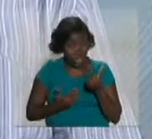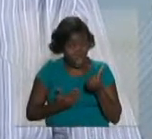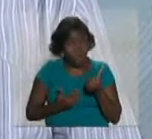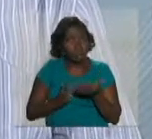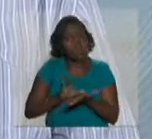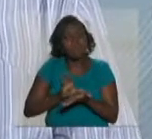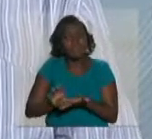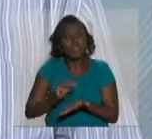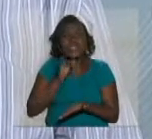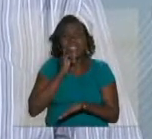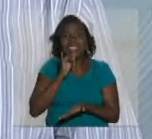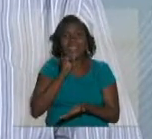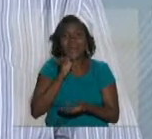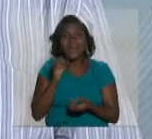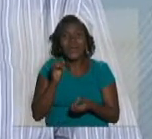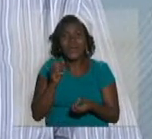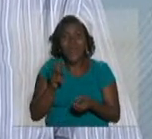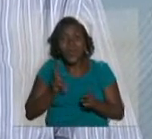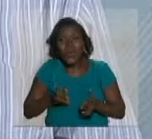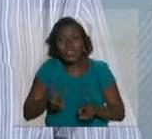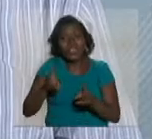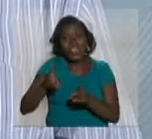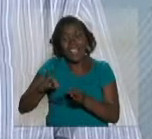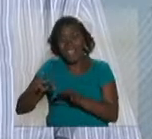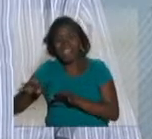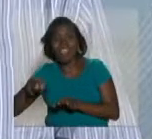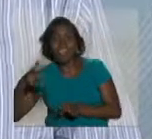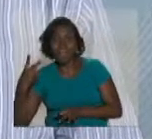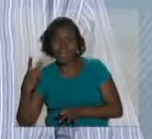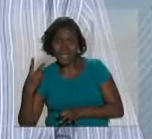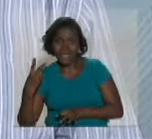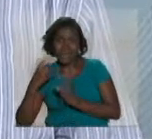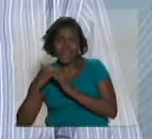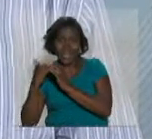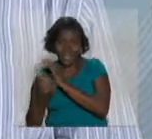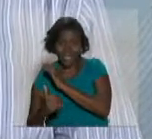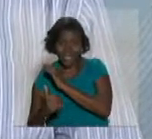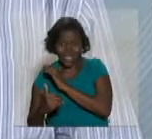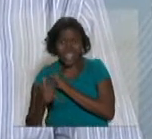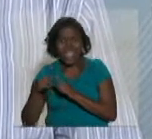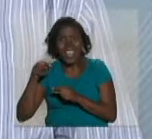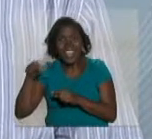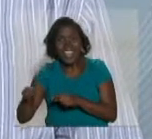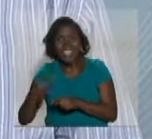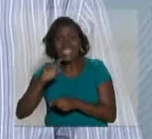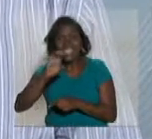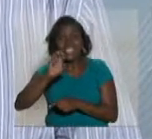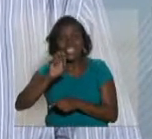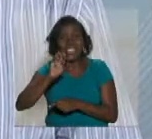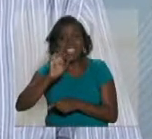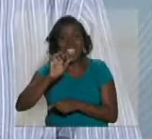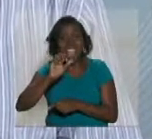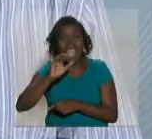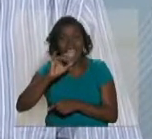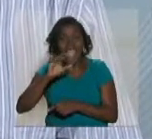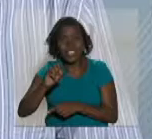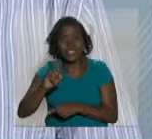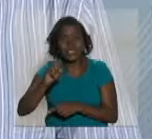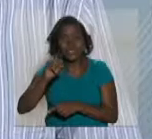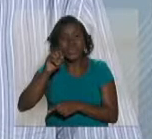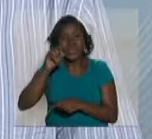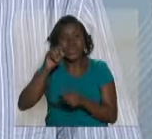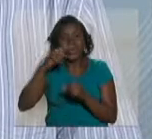se invista, por exemplo, na continuidade da linha 2 do metrô, que entra ali no Estácio, passa pela Cruz